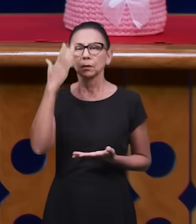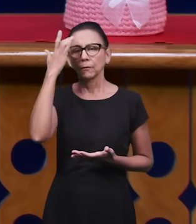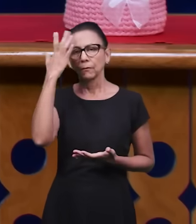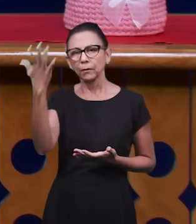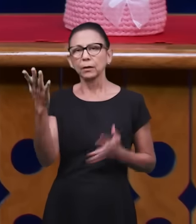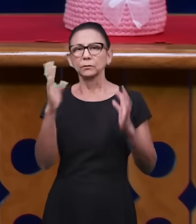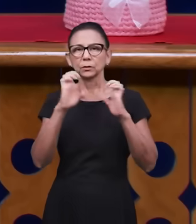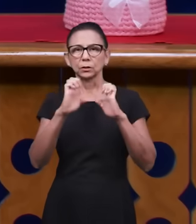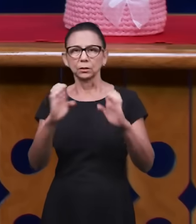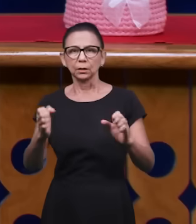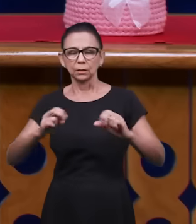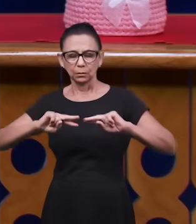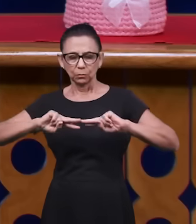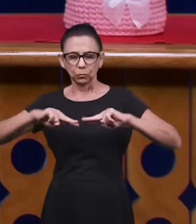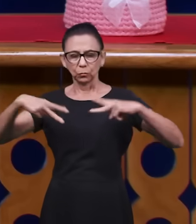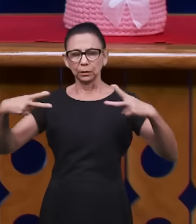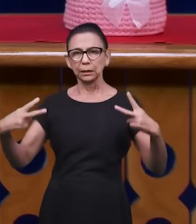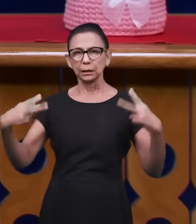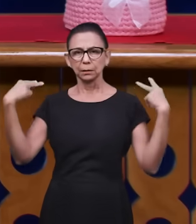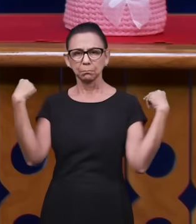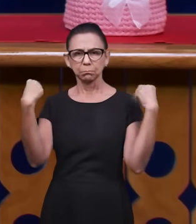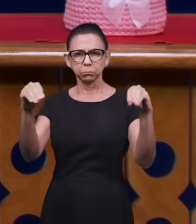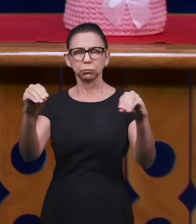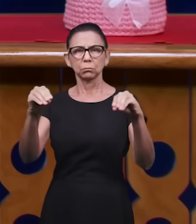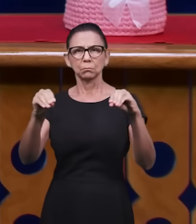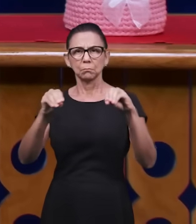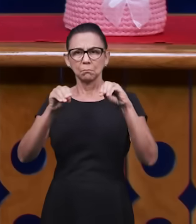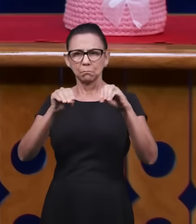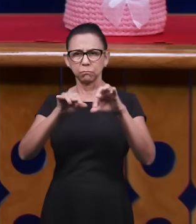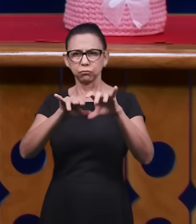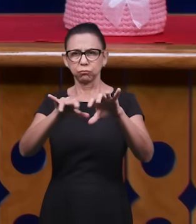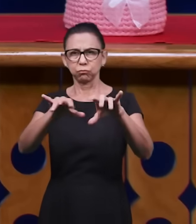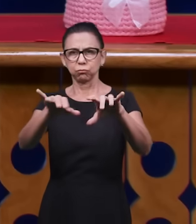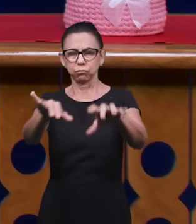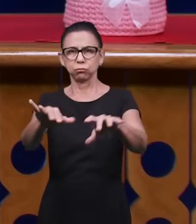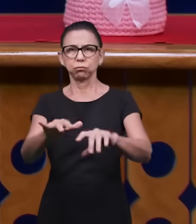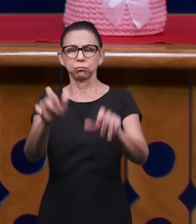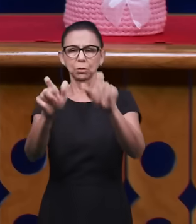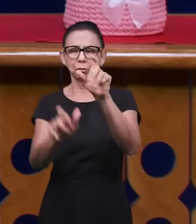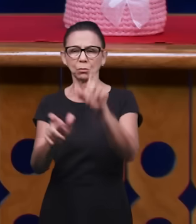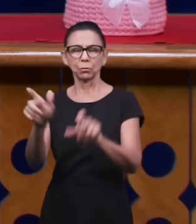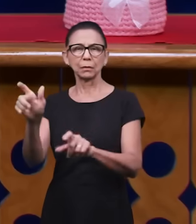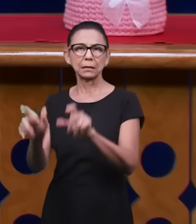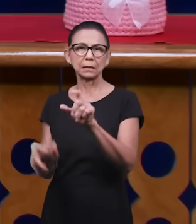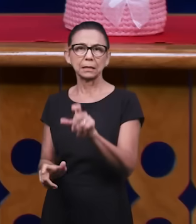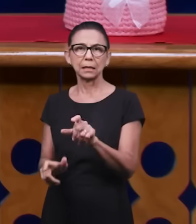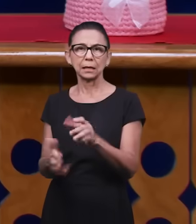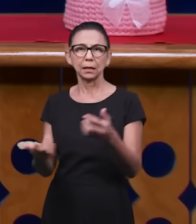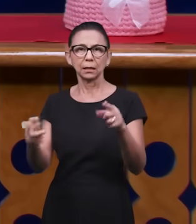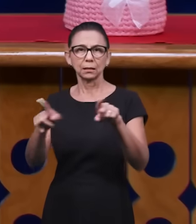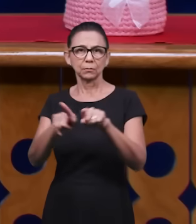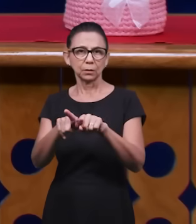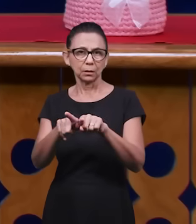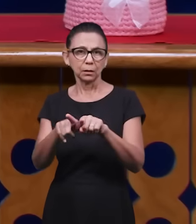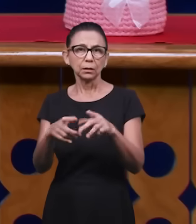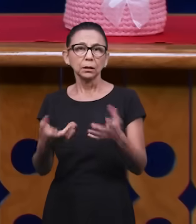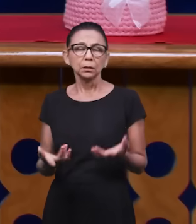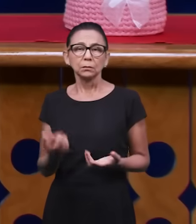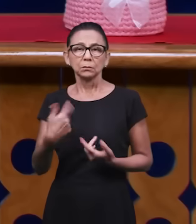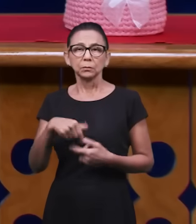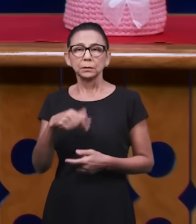link, você pode distribuir para uma série de convidados ao mesmo tempo, sem mesmo estar